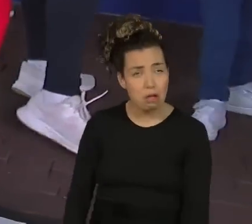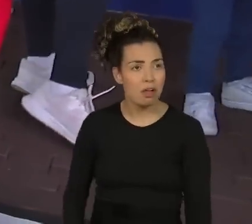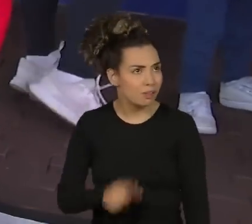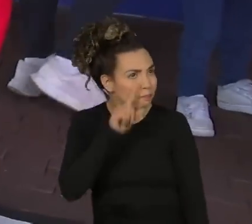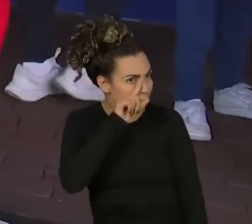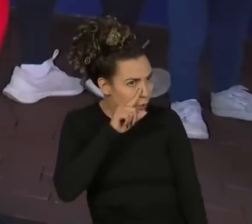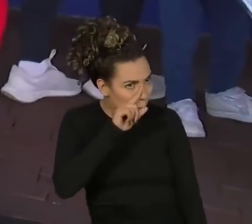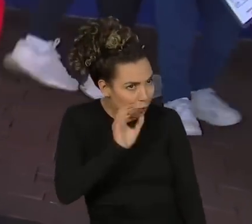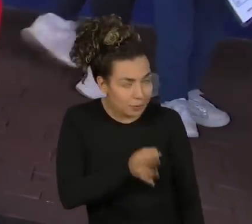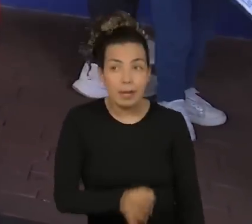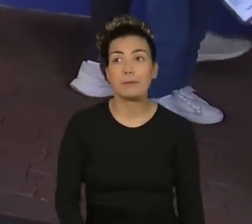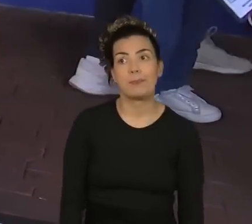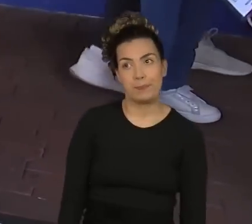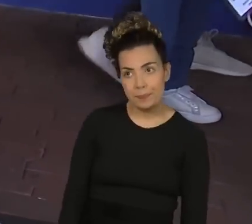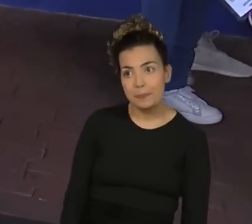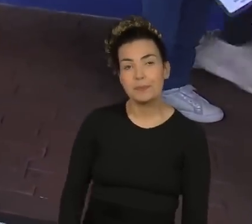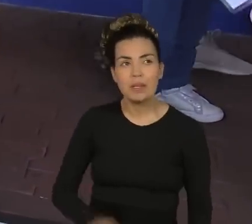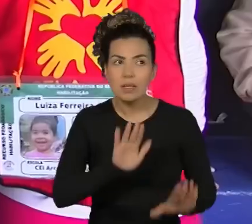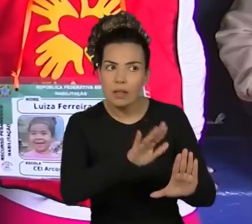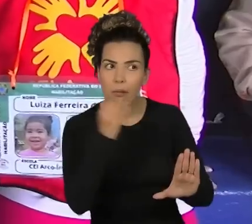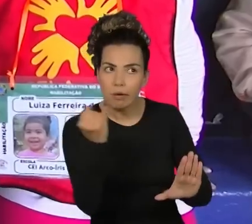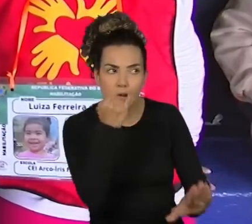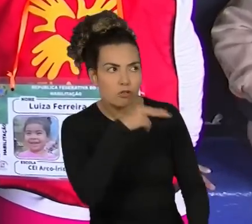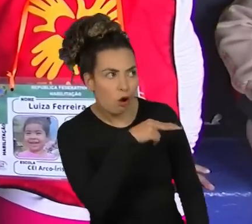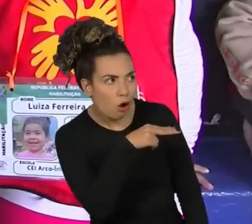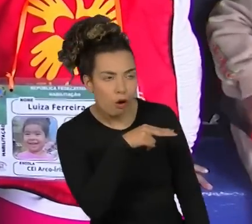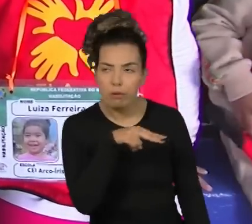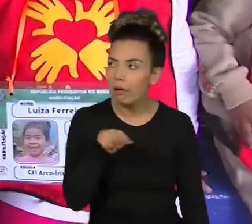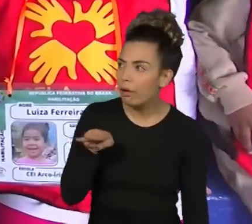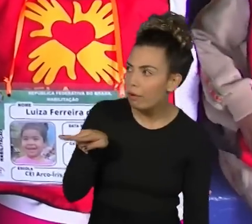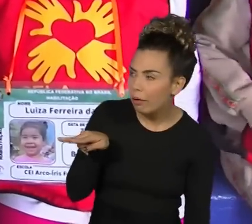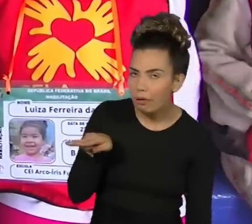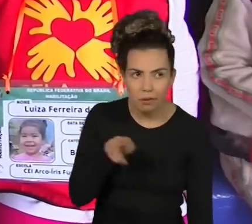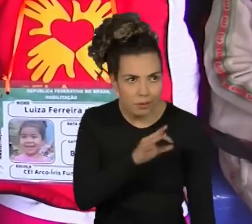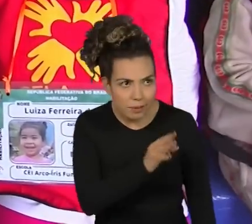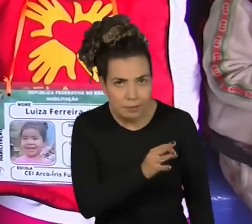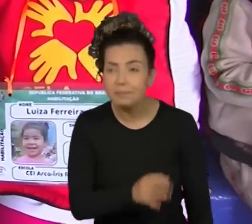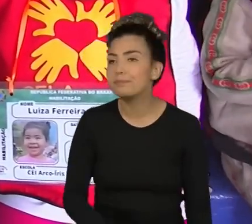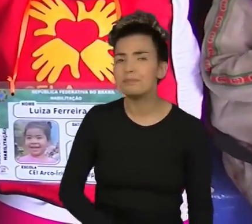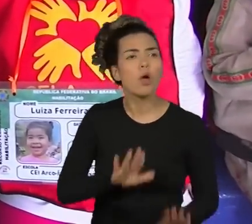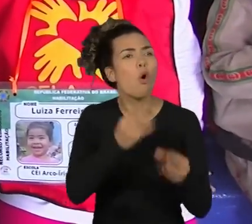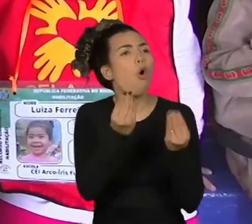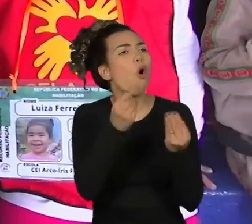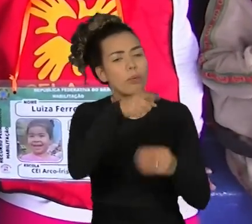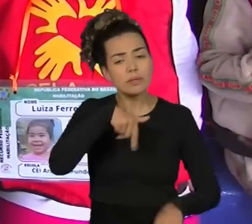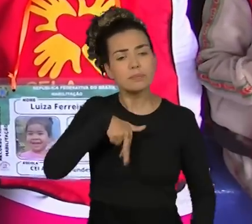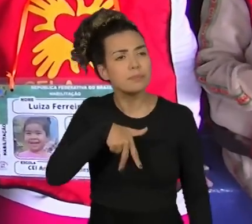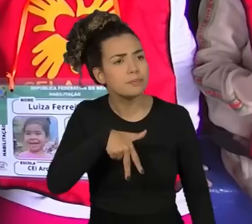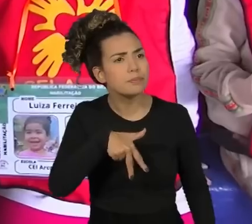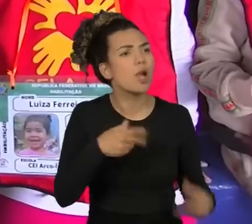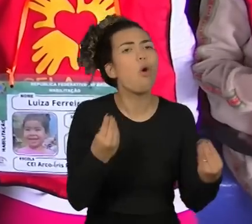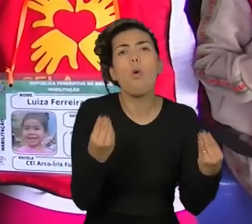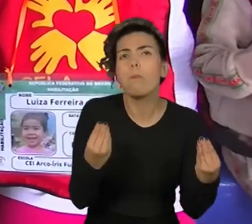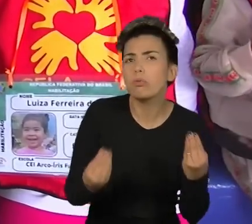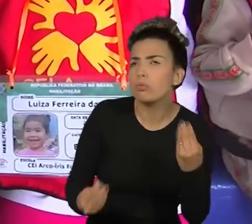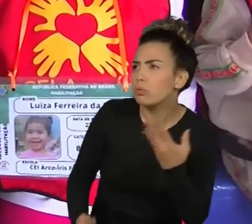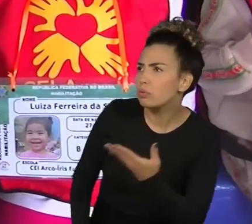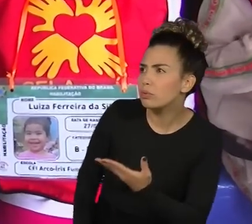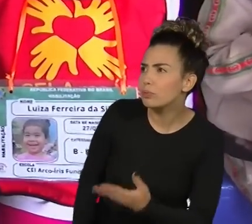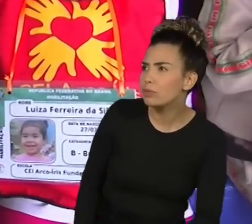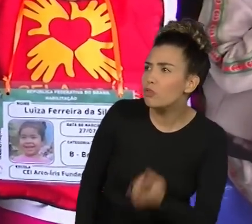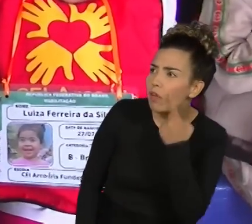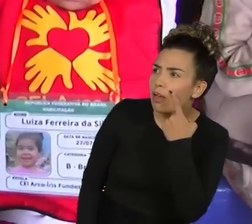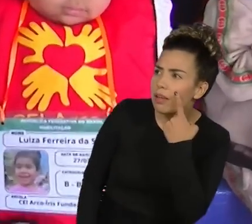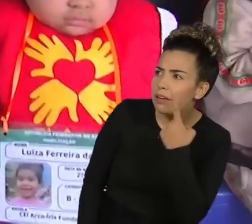Então é importante prestar atenção e olhar para os dois lados, não é isso? É. Como é que você faz quando você vai atravessar? Olha para qual lado? Deixa eu